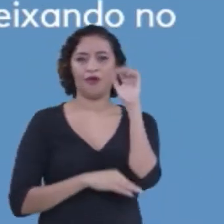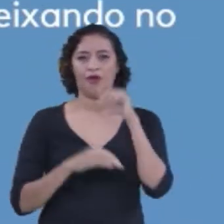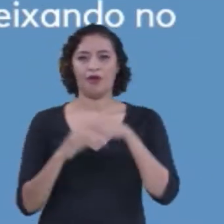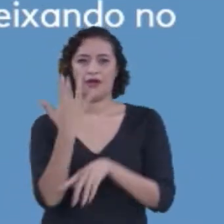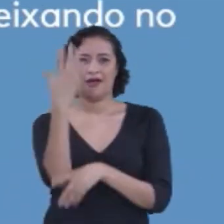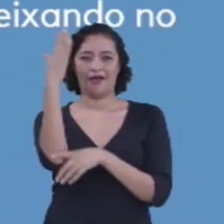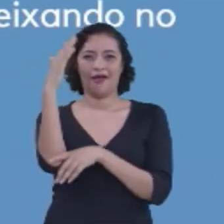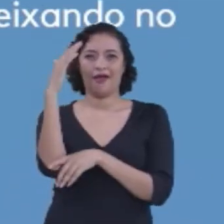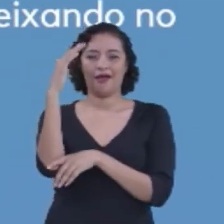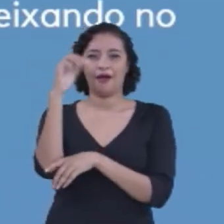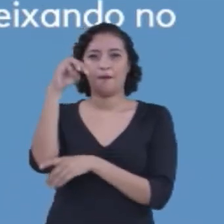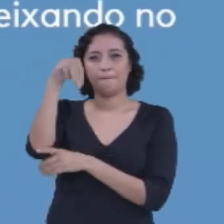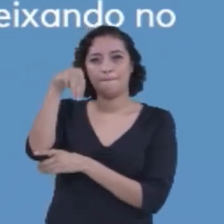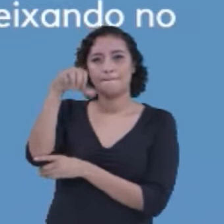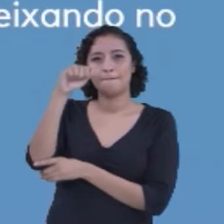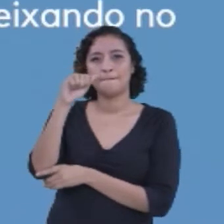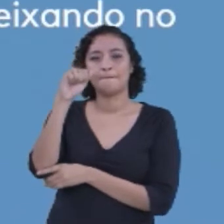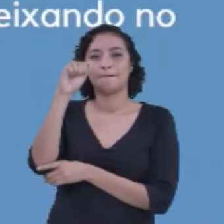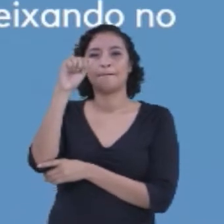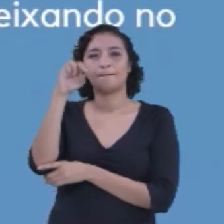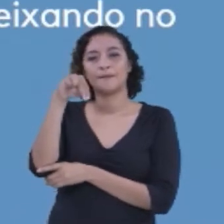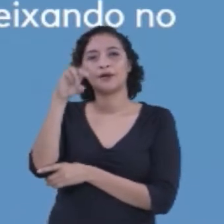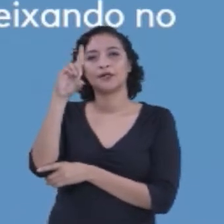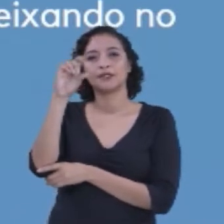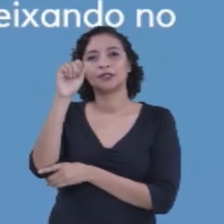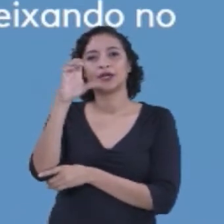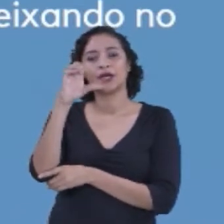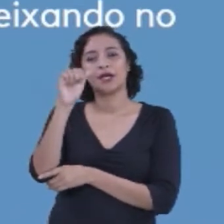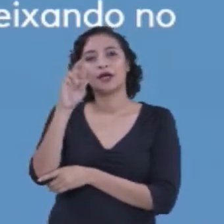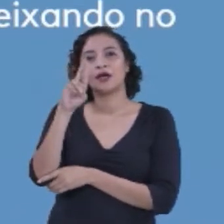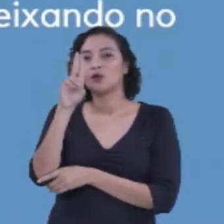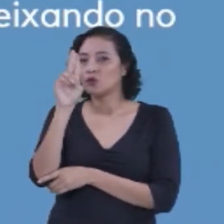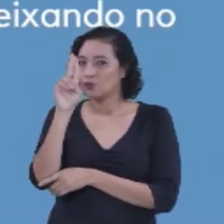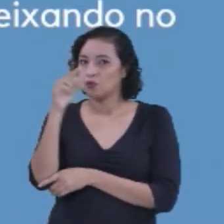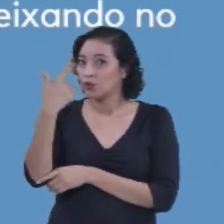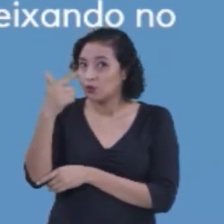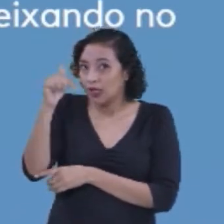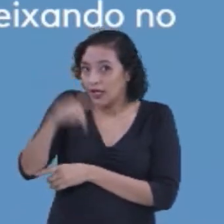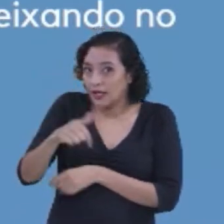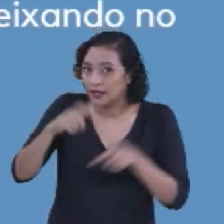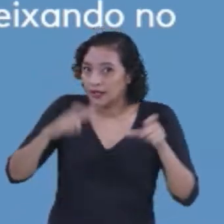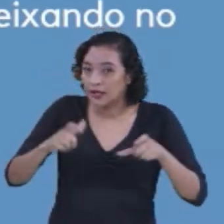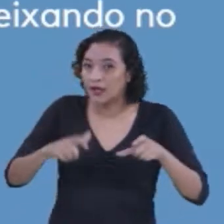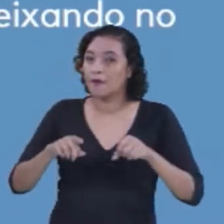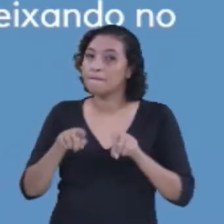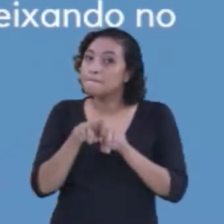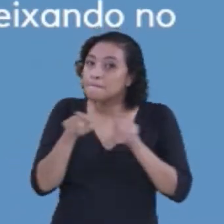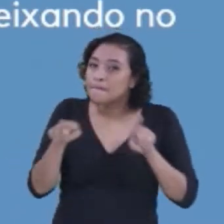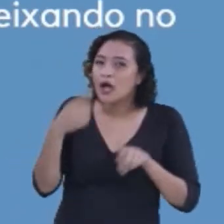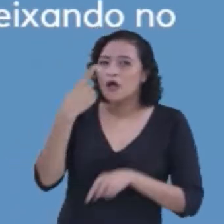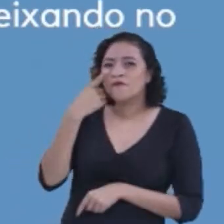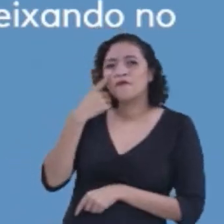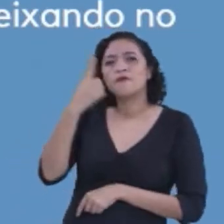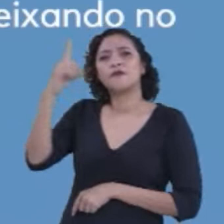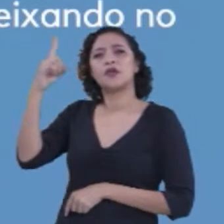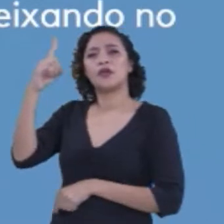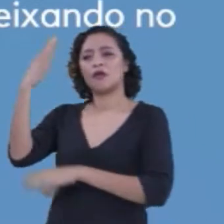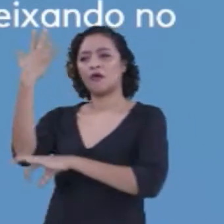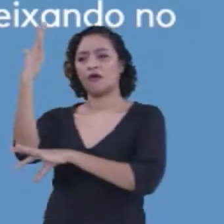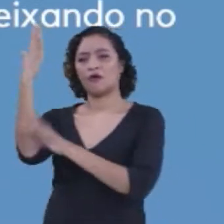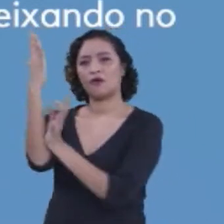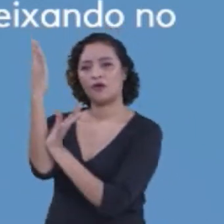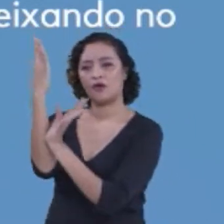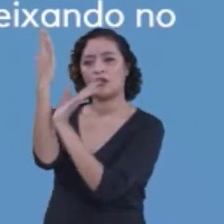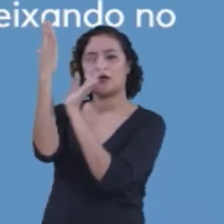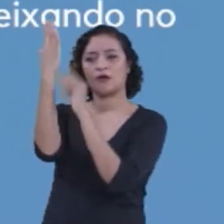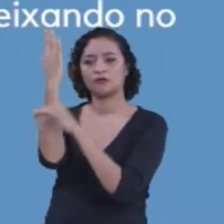mas nós conhecemos aqui que ele está falando sobre algo, né? Tem galhos, então sabemos aí que é flora. É